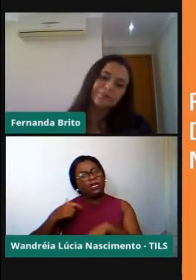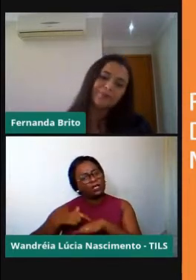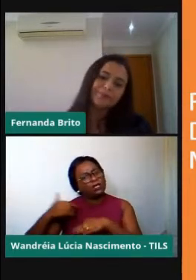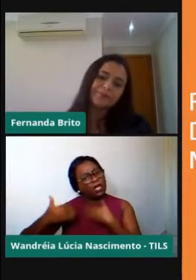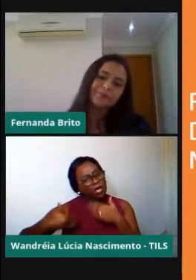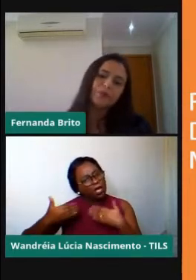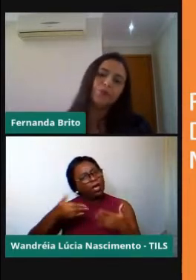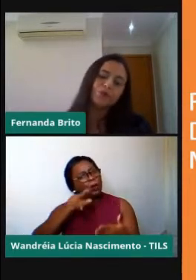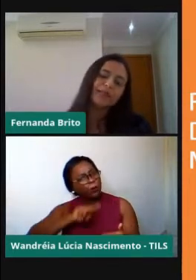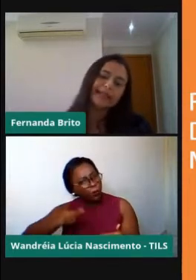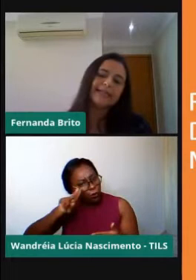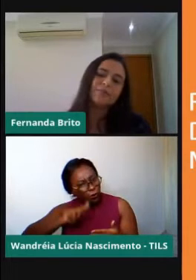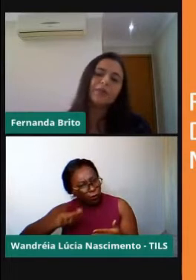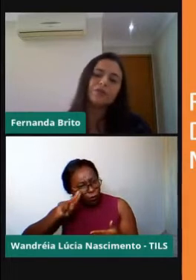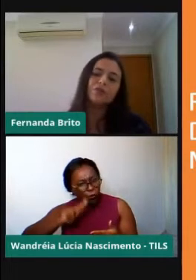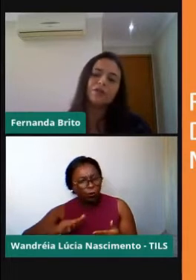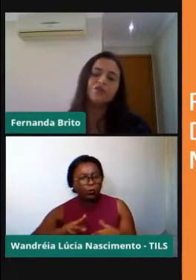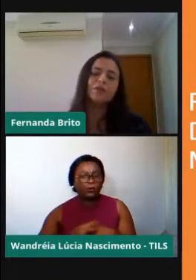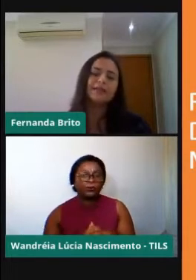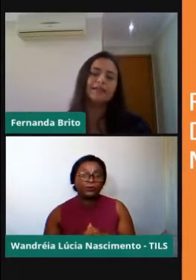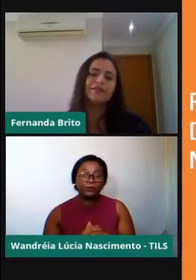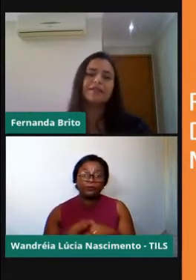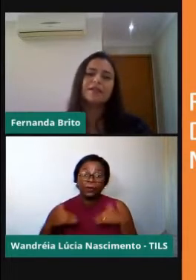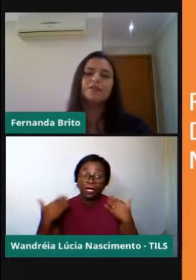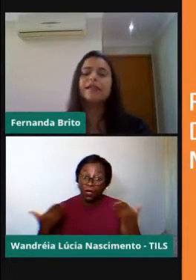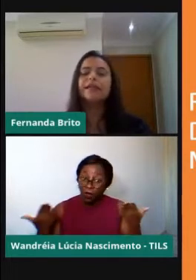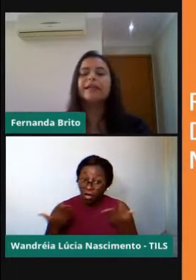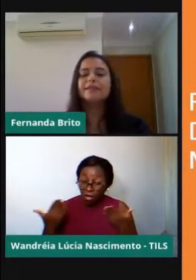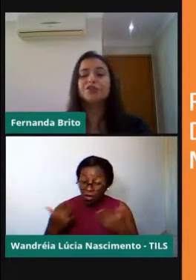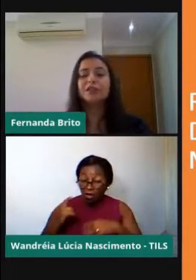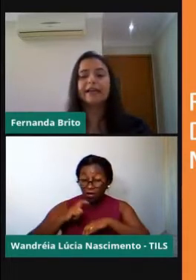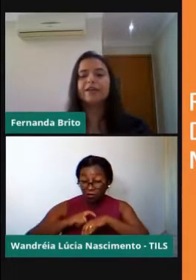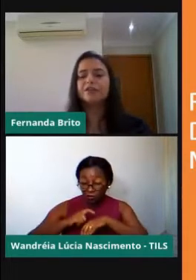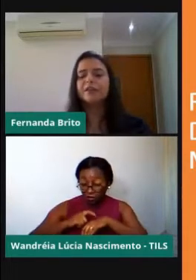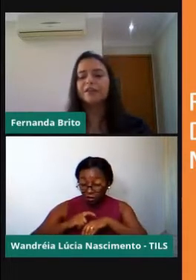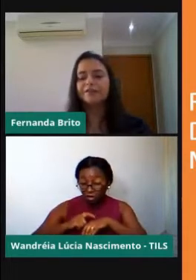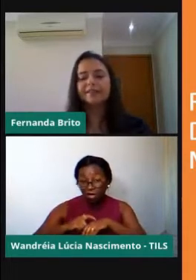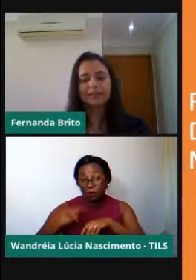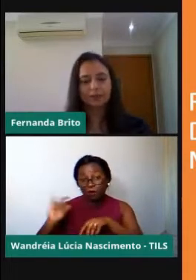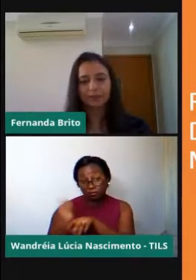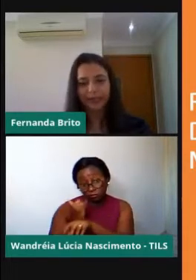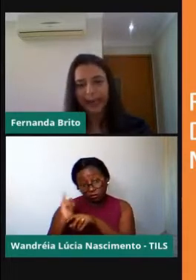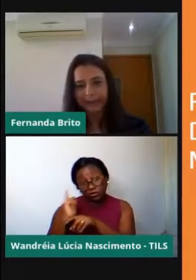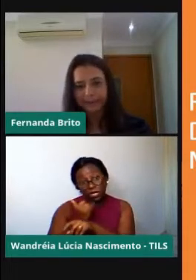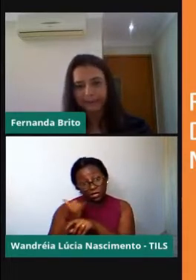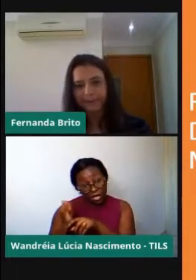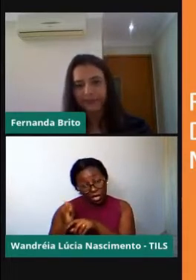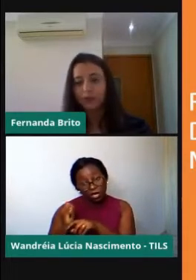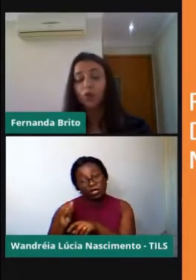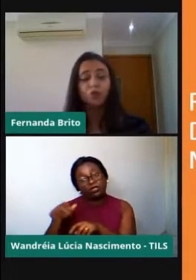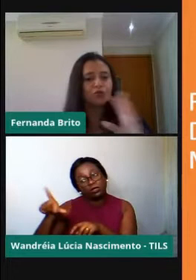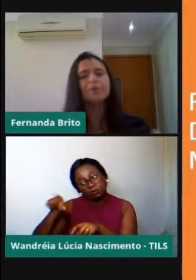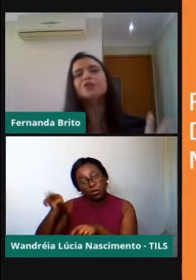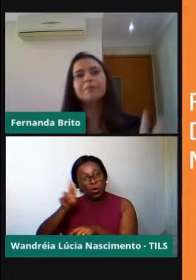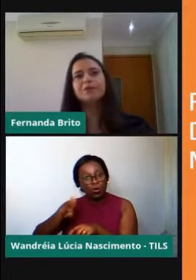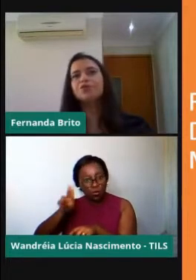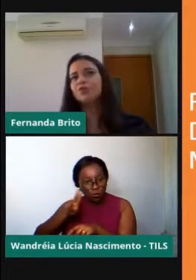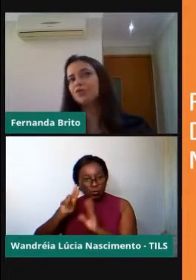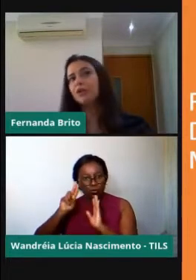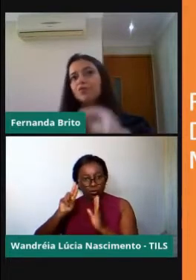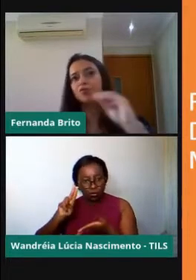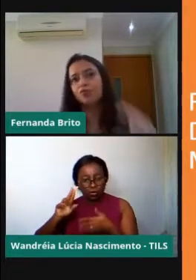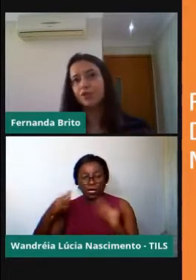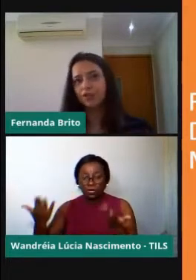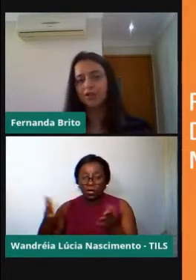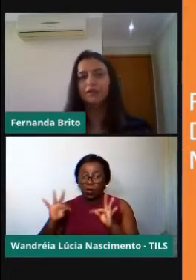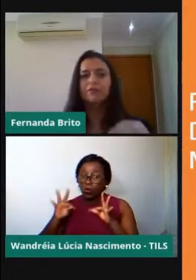E nesse momento que nós estamos atravessando, né, essa estratégia vem sendo empregada. Então, todos os medicamentos que